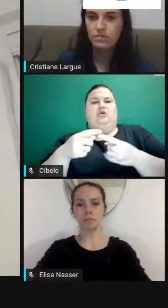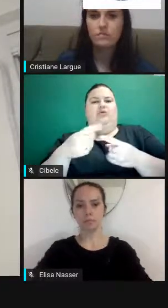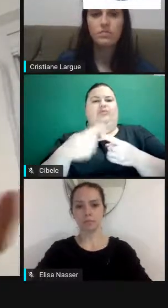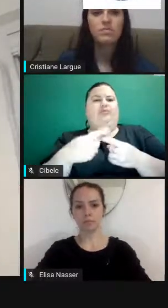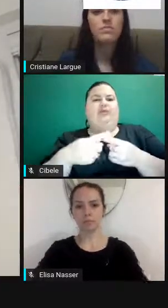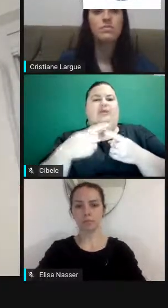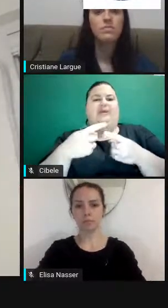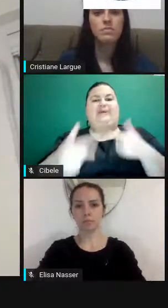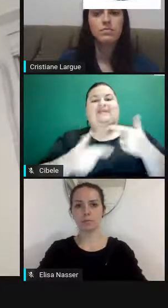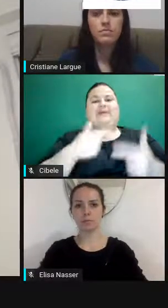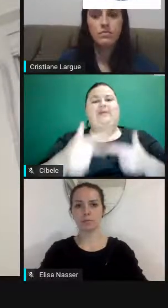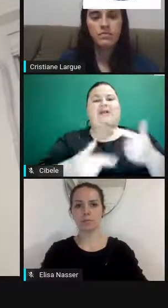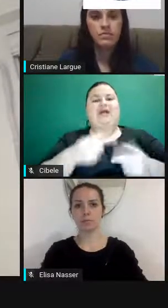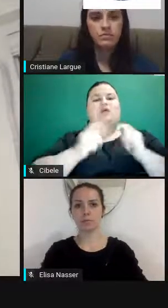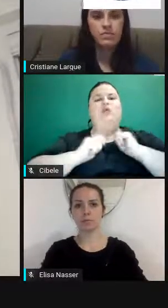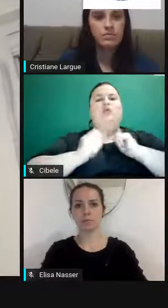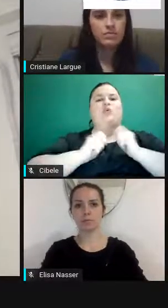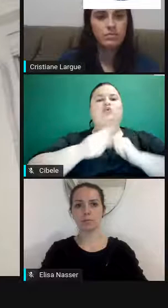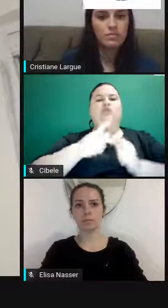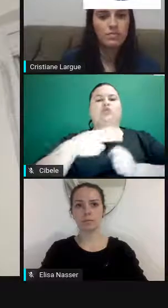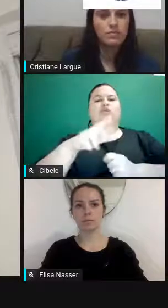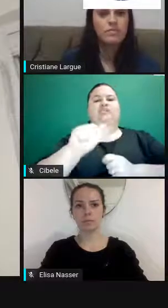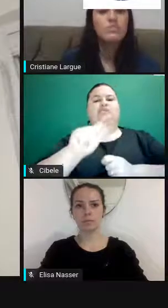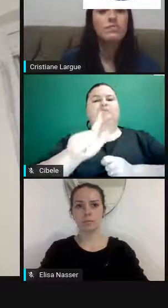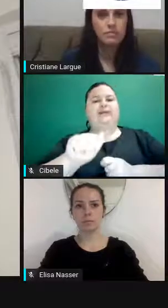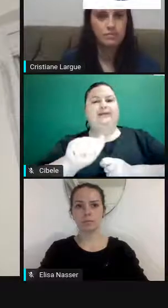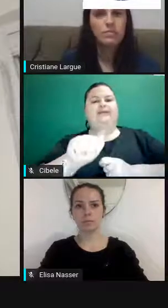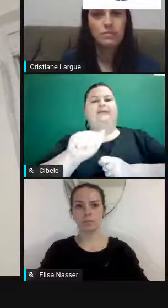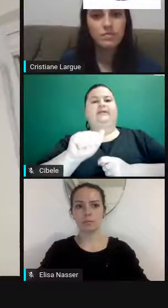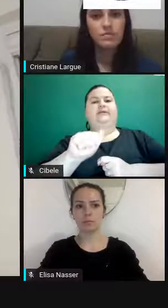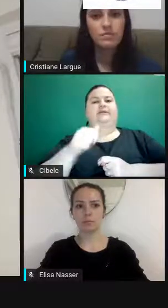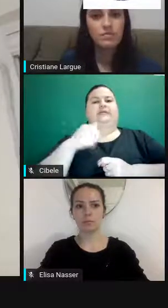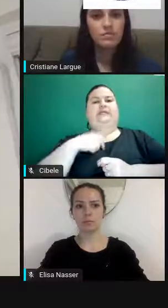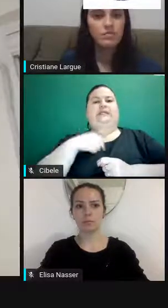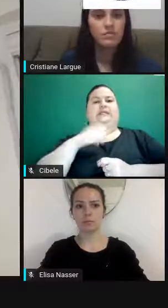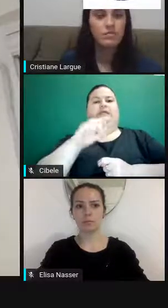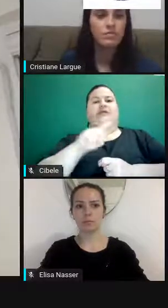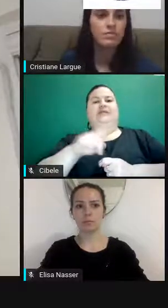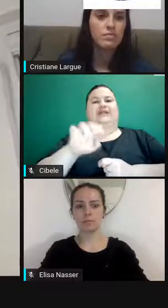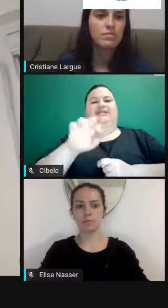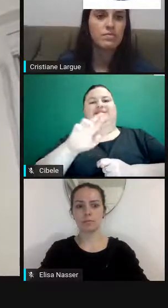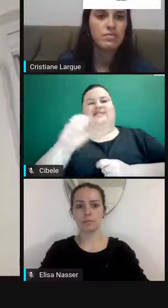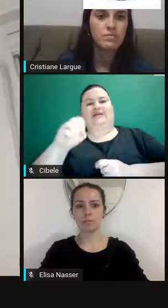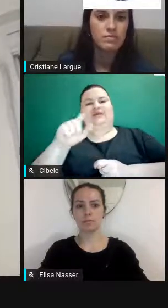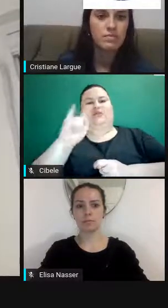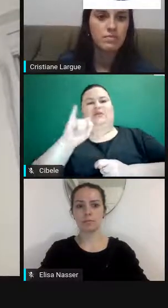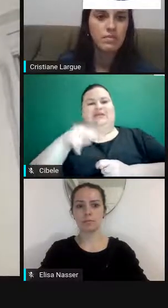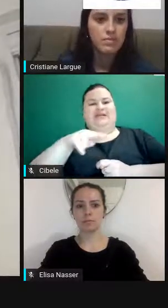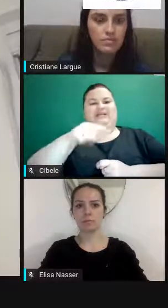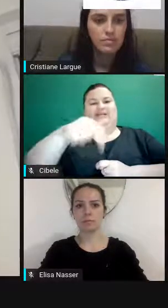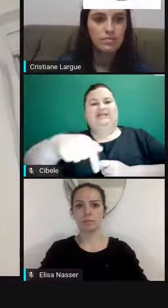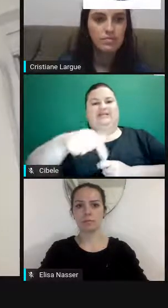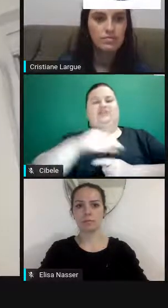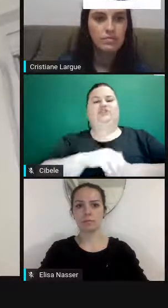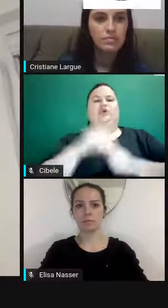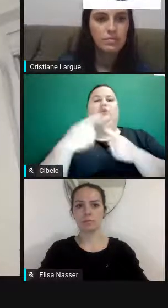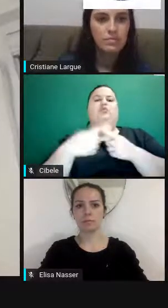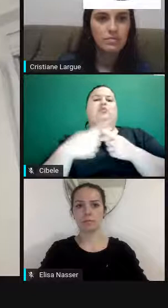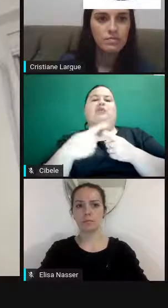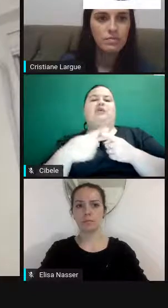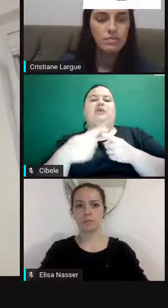com controle de pragas eu tentei responsabilidade técnica da Série 7 eles falaram assim bom Fabiano tu não vai poder se arrepender da Série 7